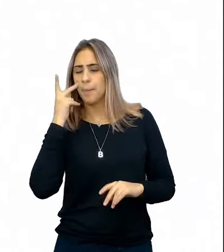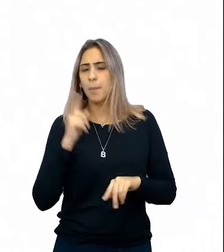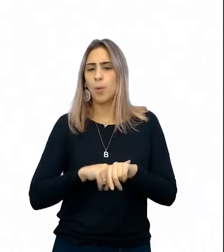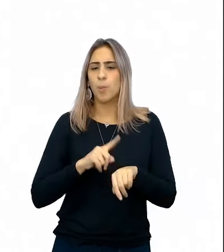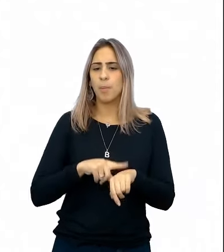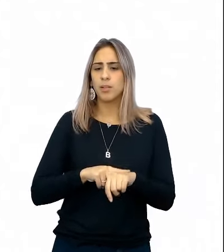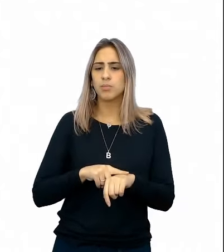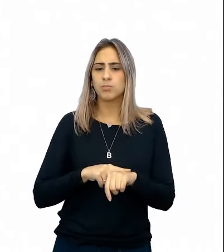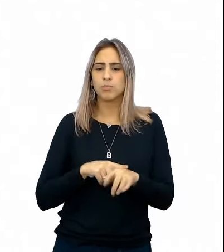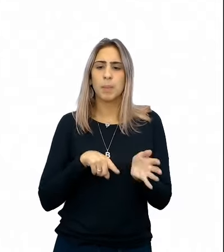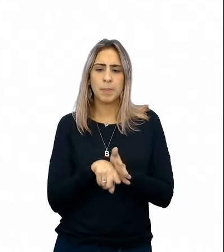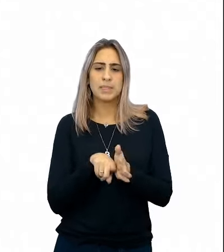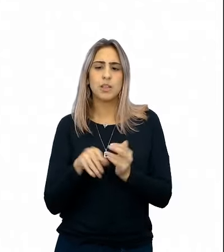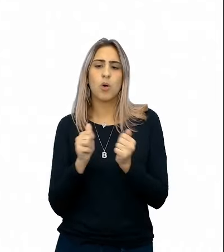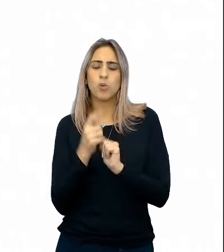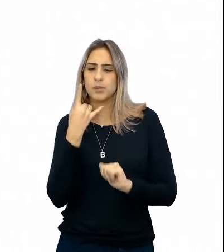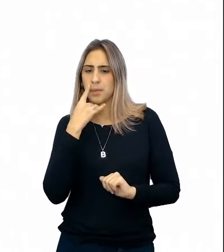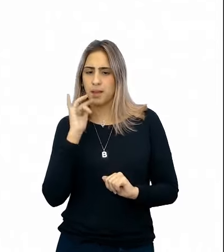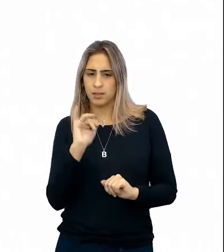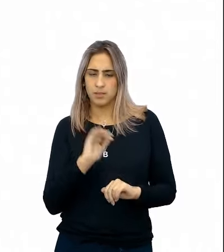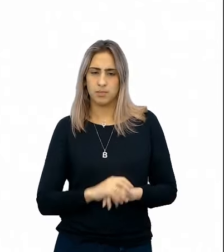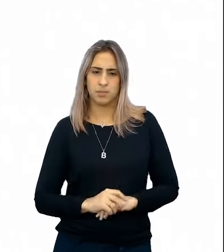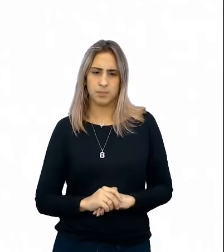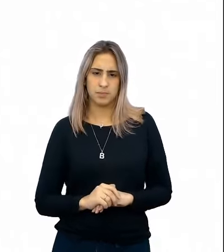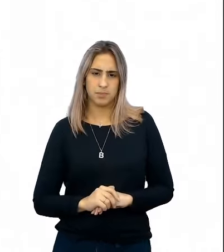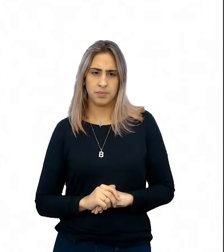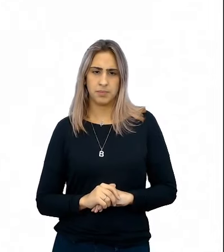de desdobramento com os pares.